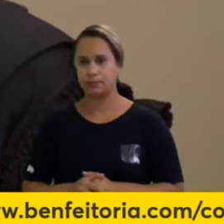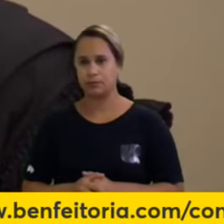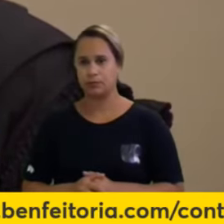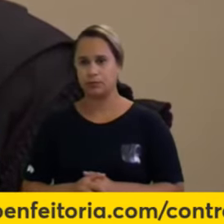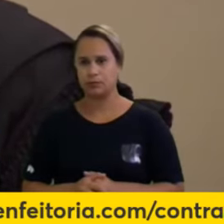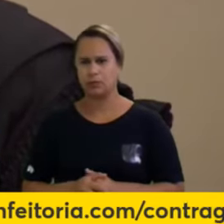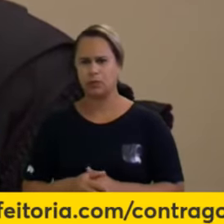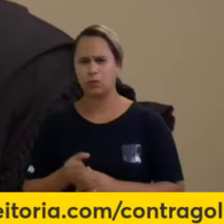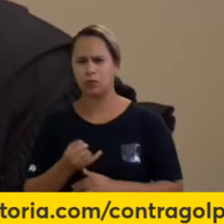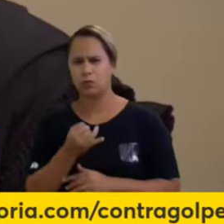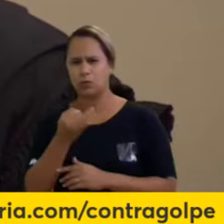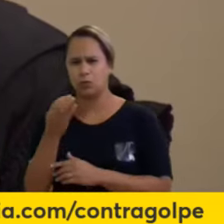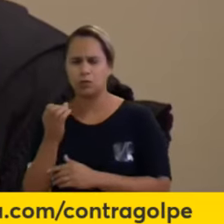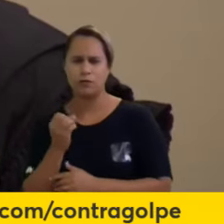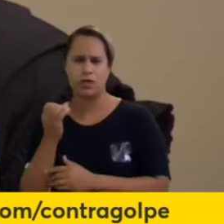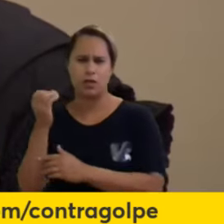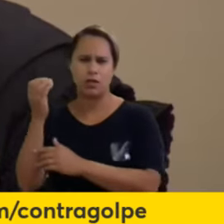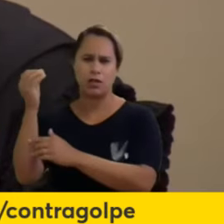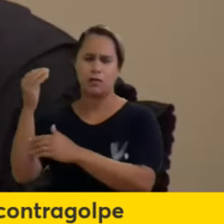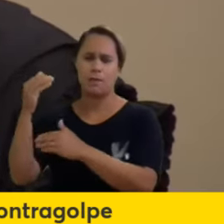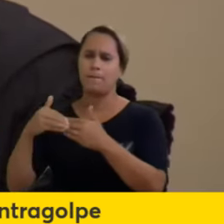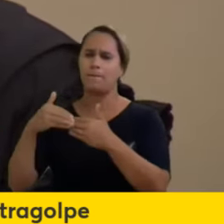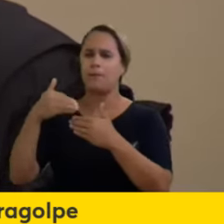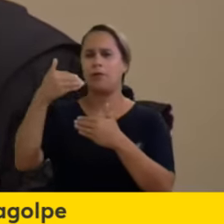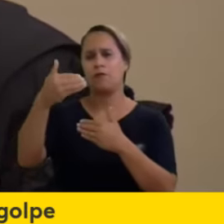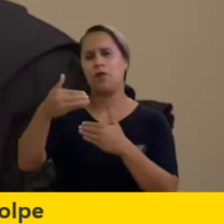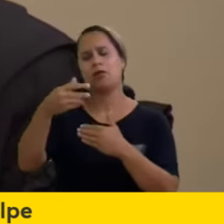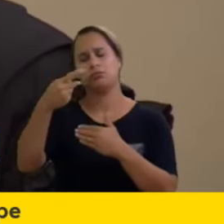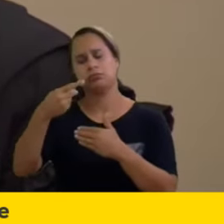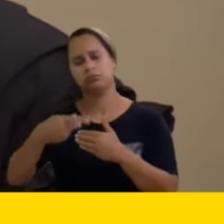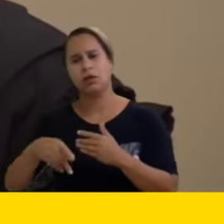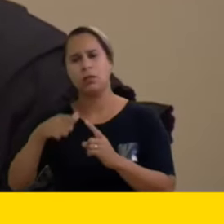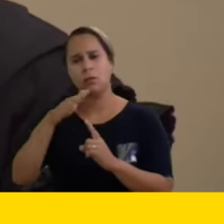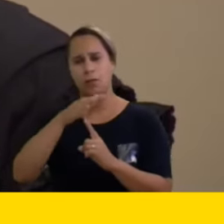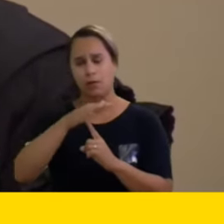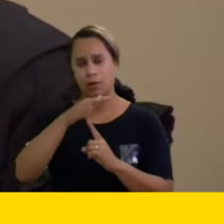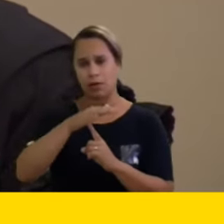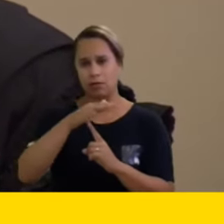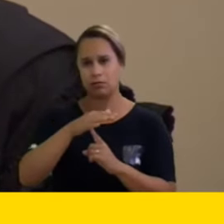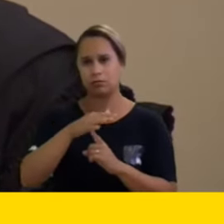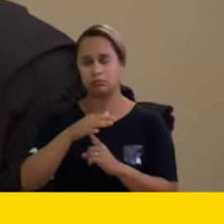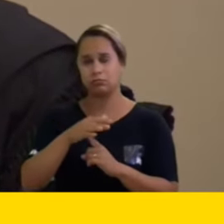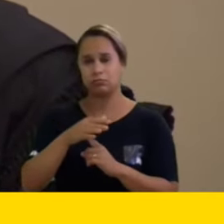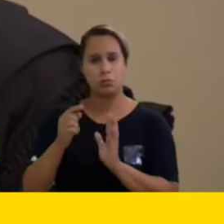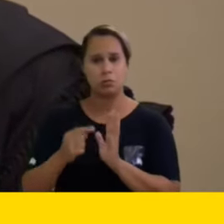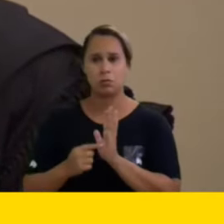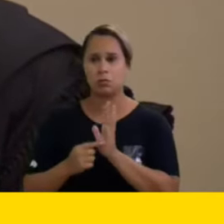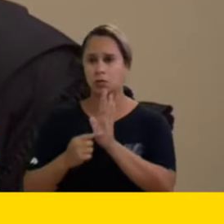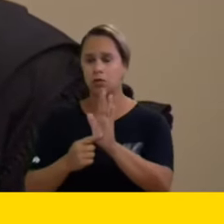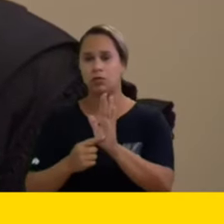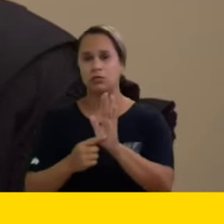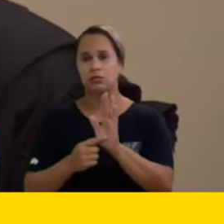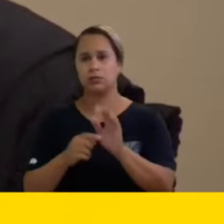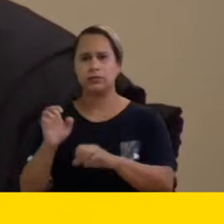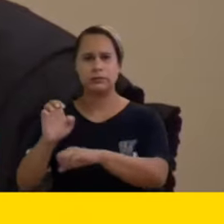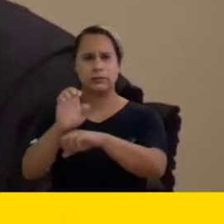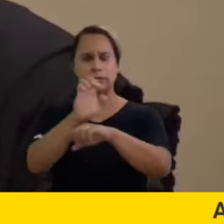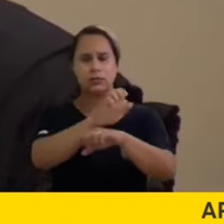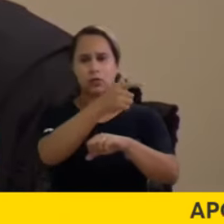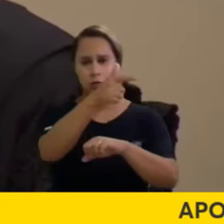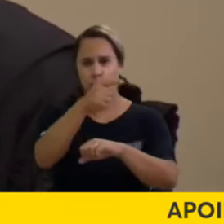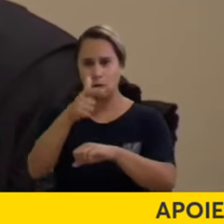viagens realizadas para fora do Estado do Paraná não tendo as partes demonstrado minimamente se essas viagens foram para fora do Estado eram para a pré-campanha dos